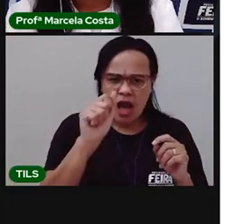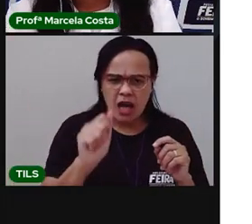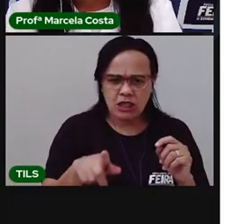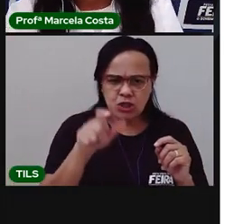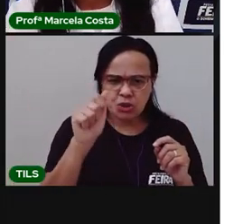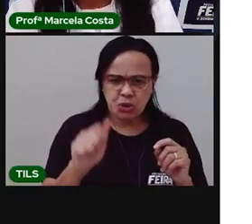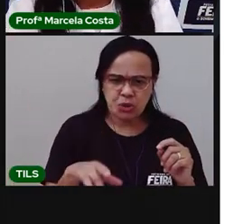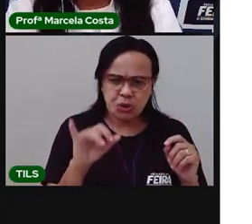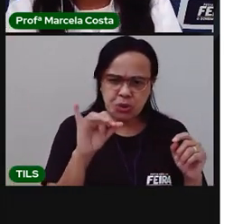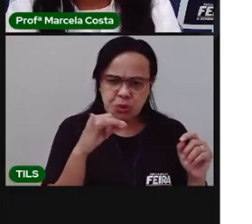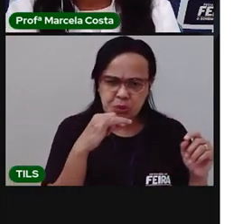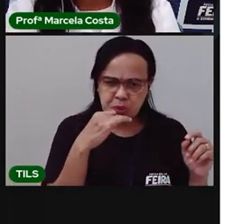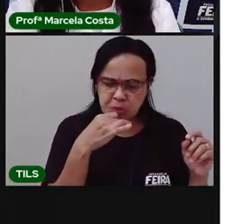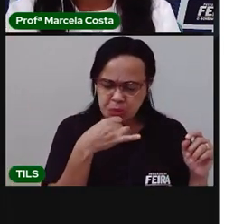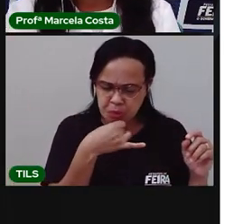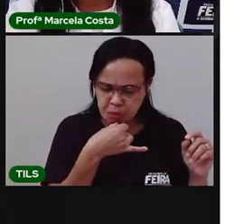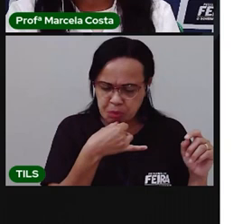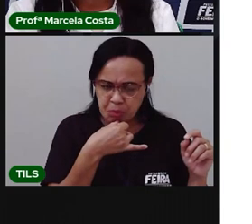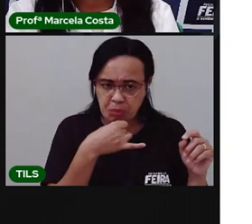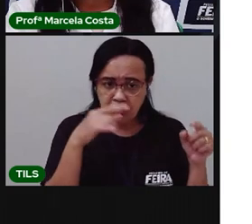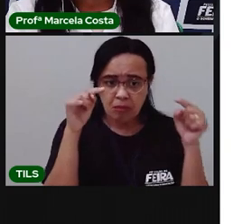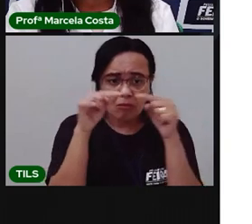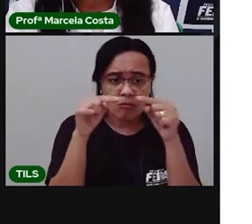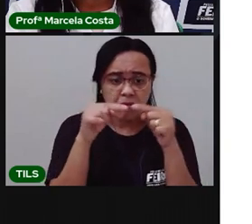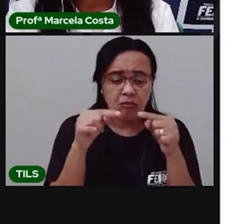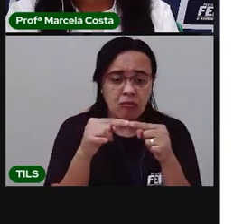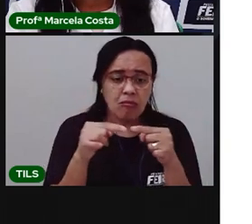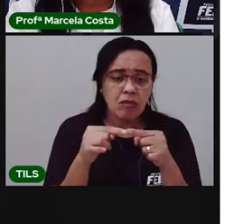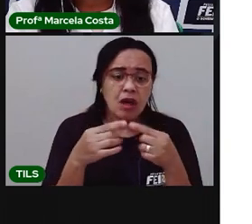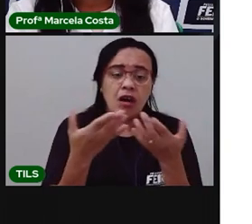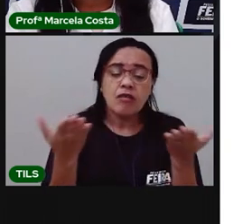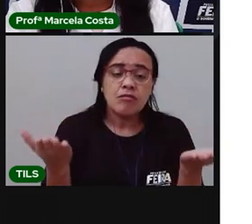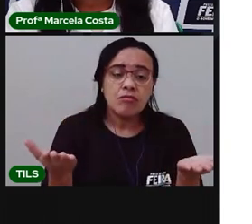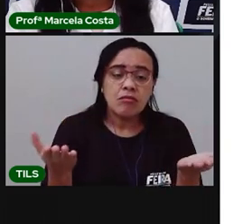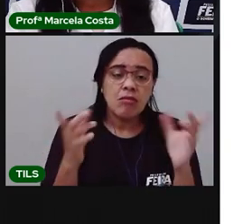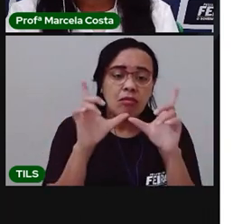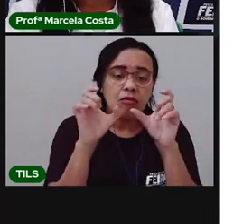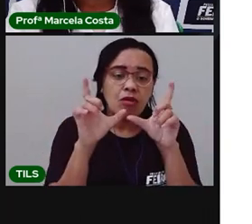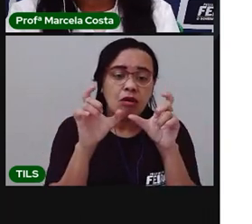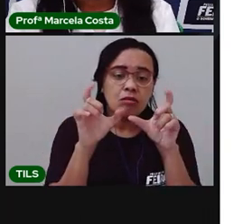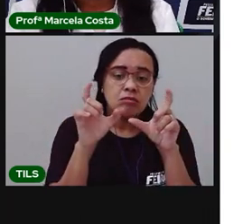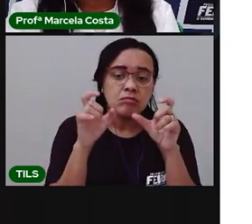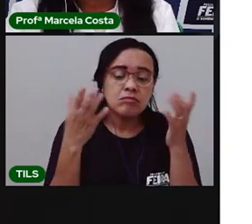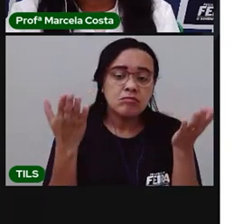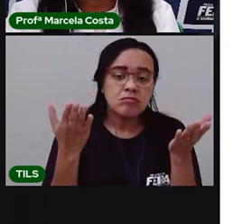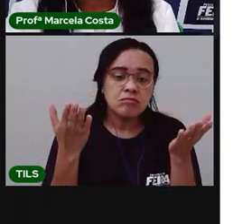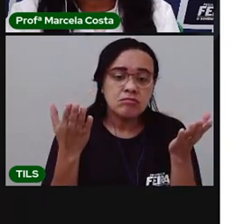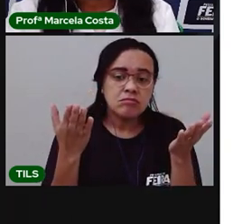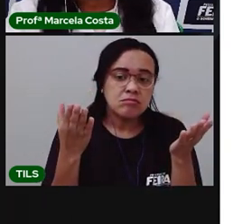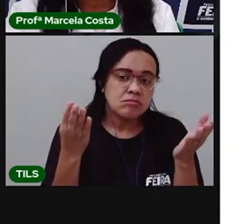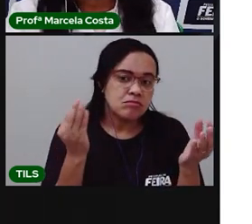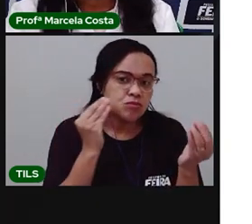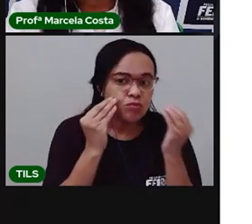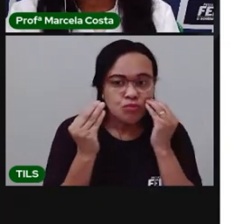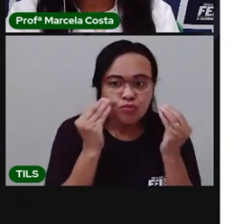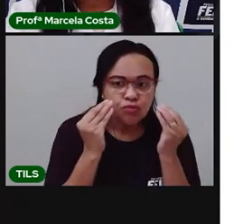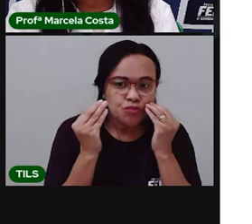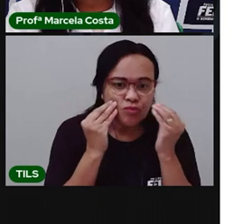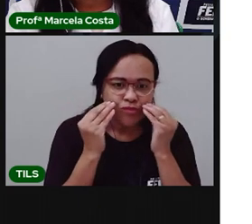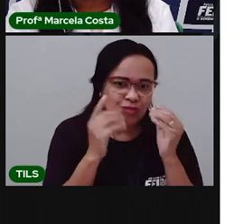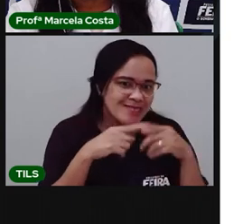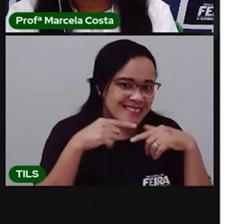Tristeza. Qual é a foto certa? Uma pessoa que está triste, ela está dando beijinho, ela